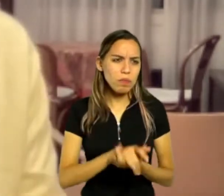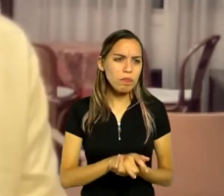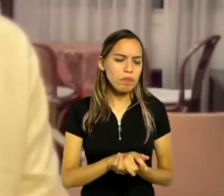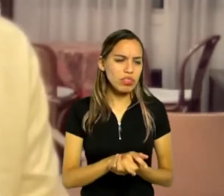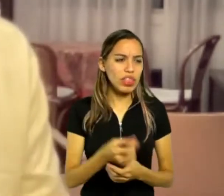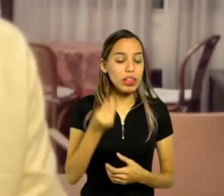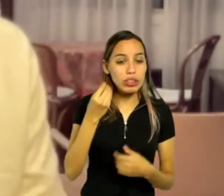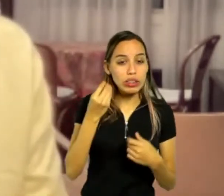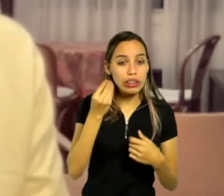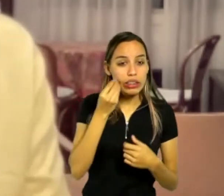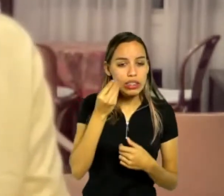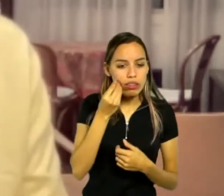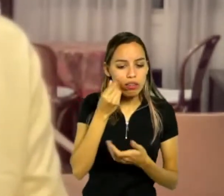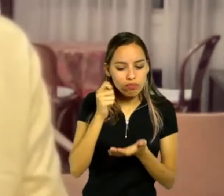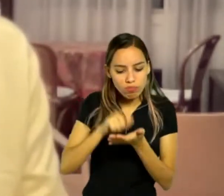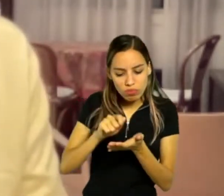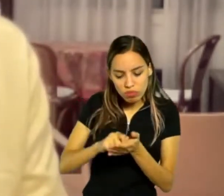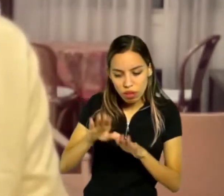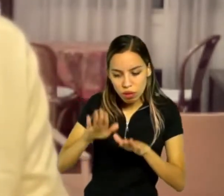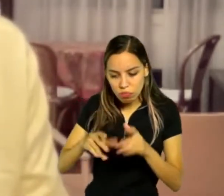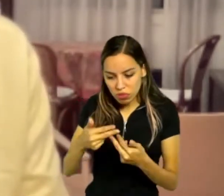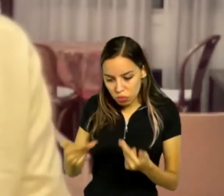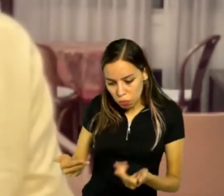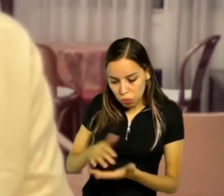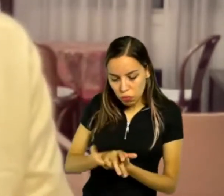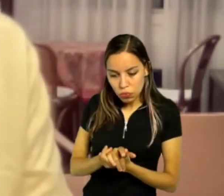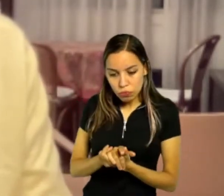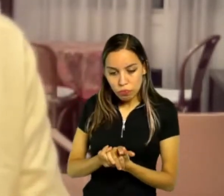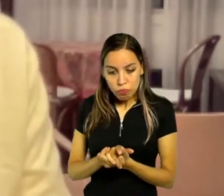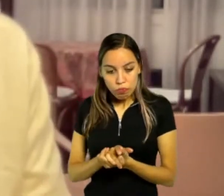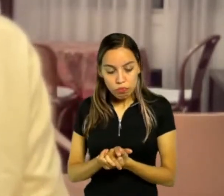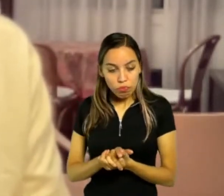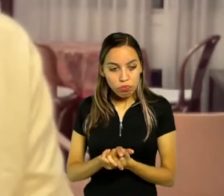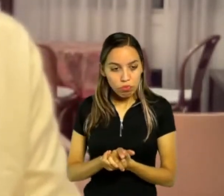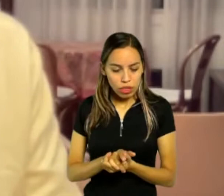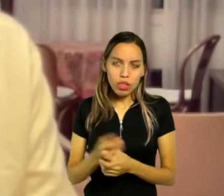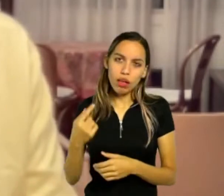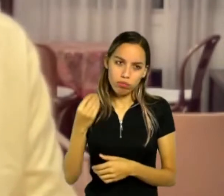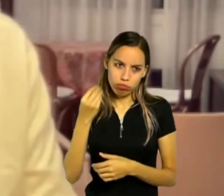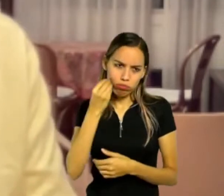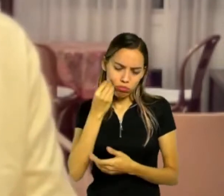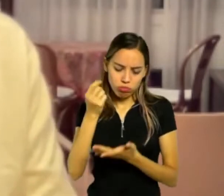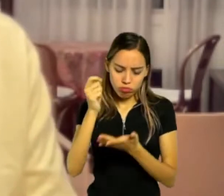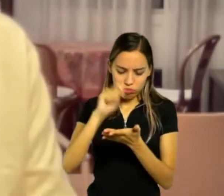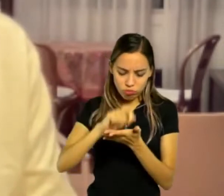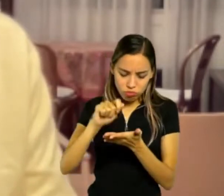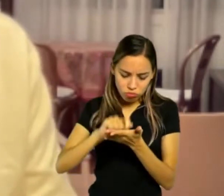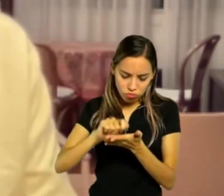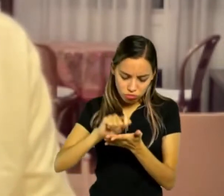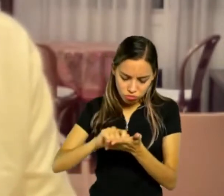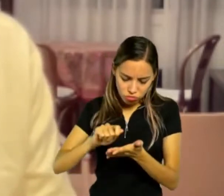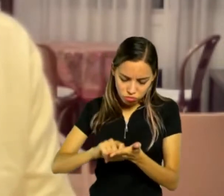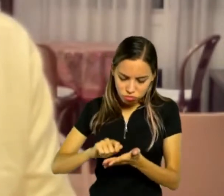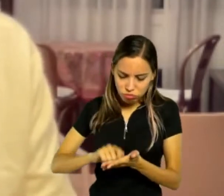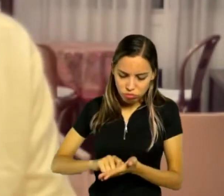escrever algumas linhas, pelo menos, e tal. E foi o que eu fiz. E nessa